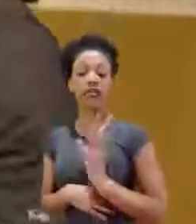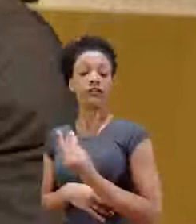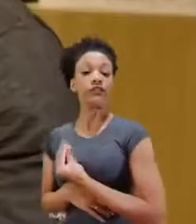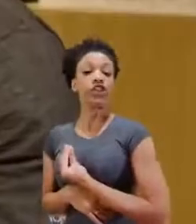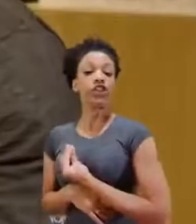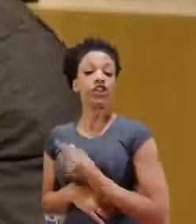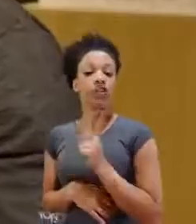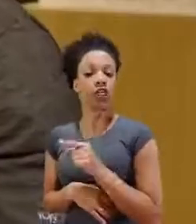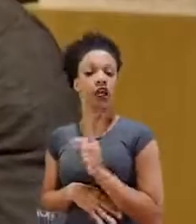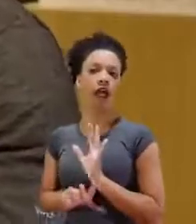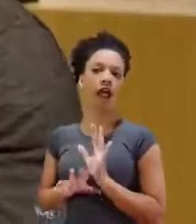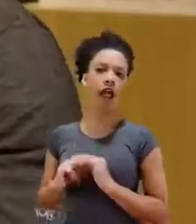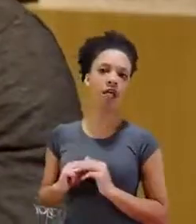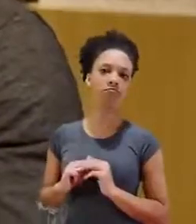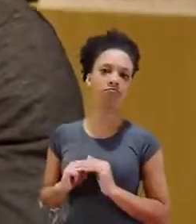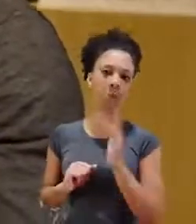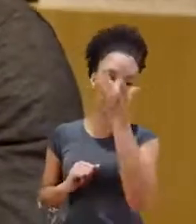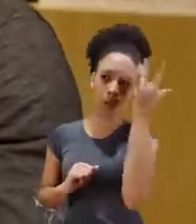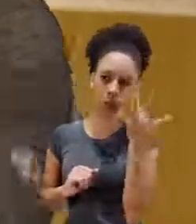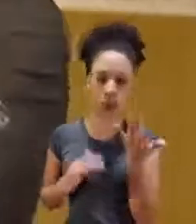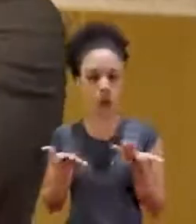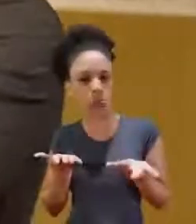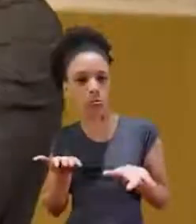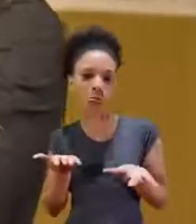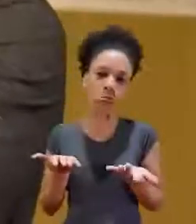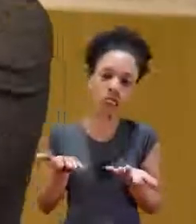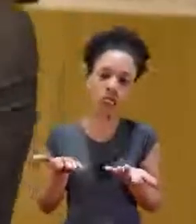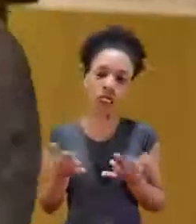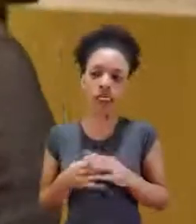cara que ele é se